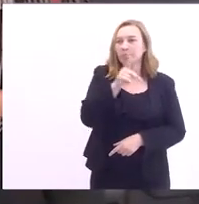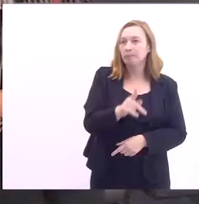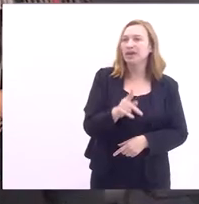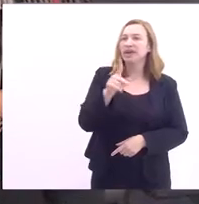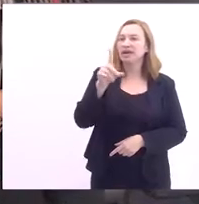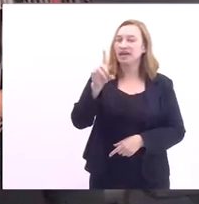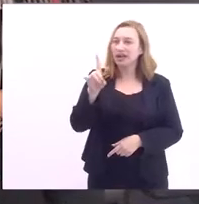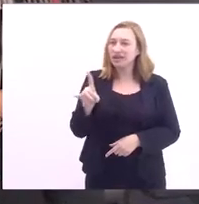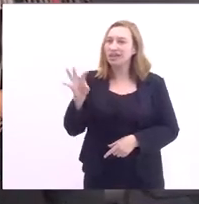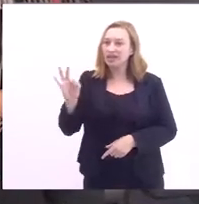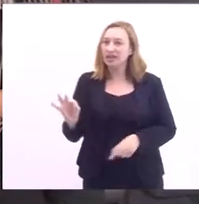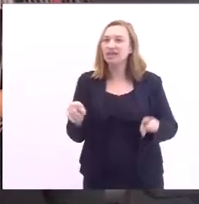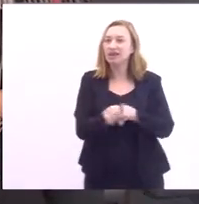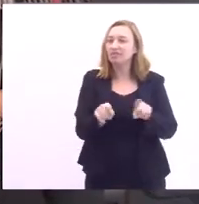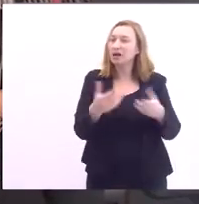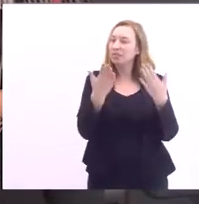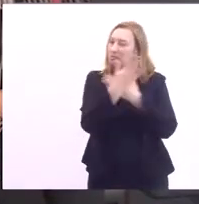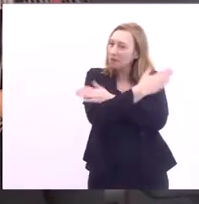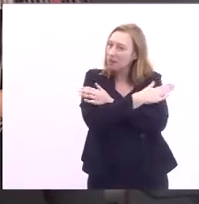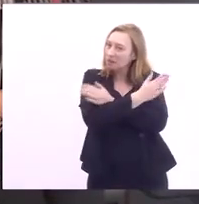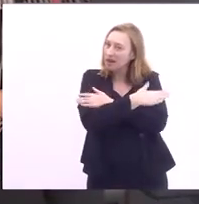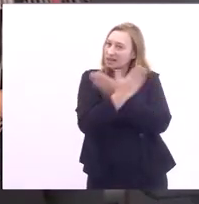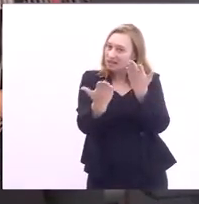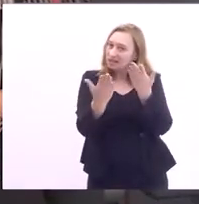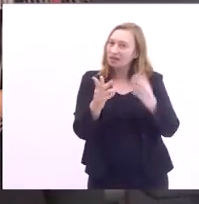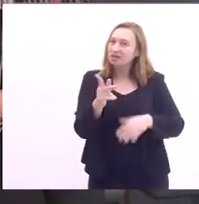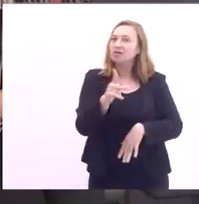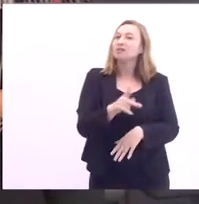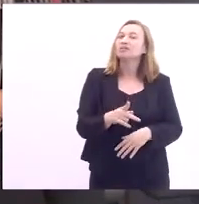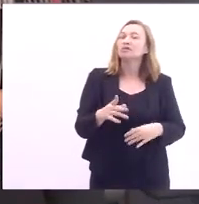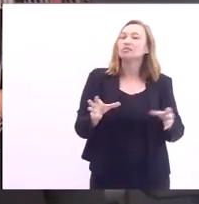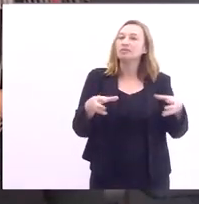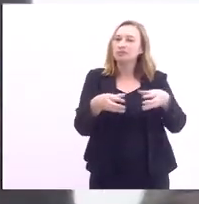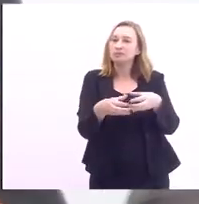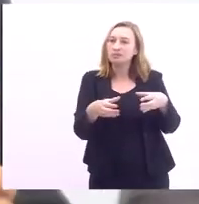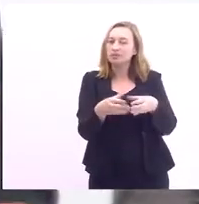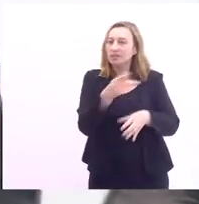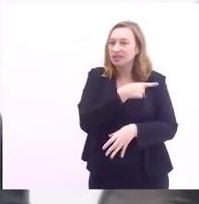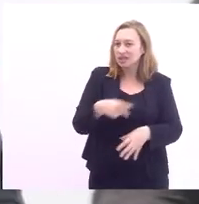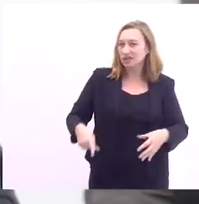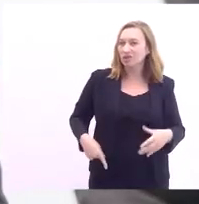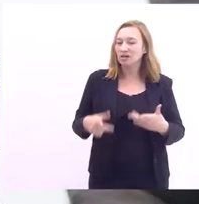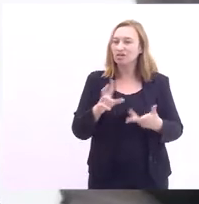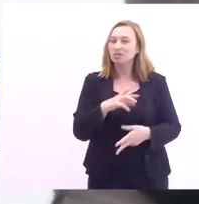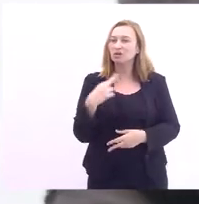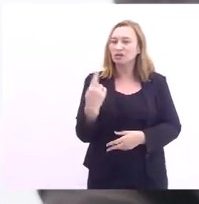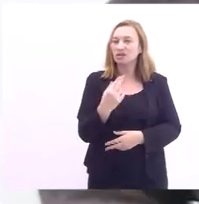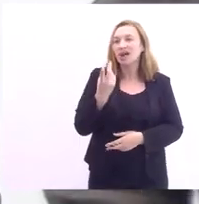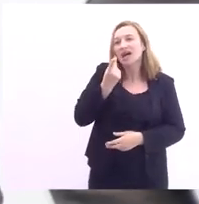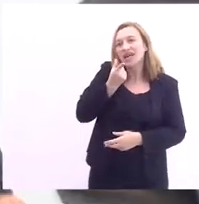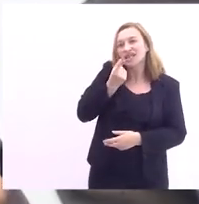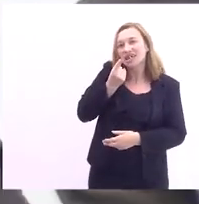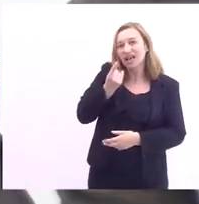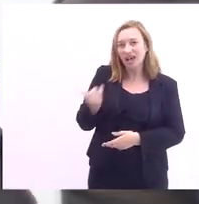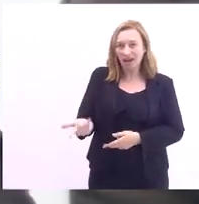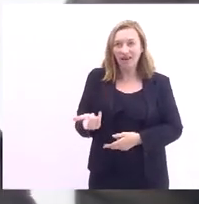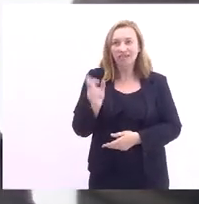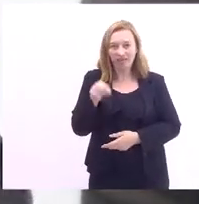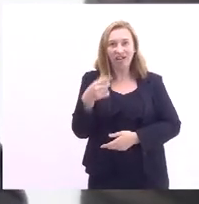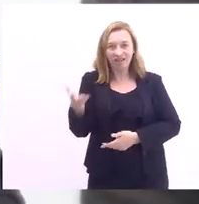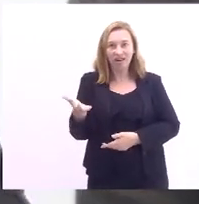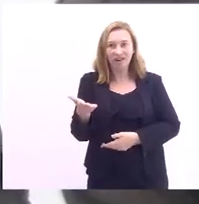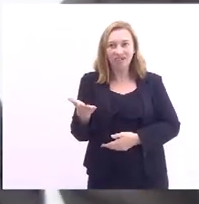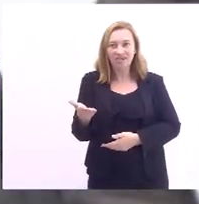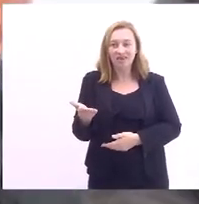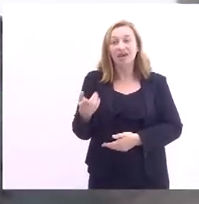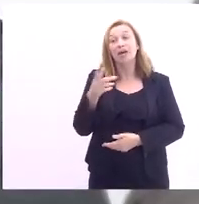um abraço para o presidente da comissão, né, deputado Leônidas Cristino, lá do nosso Ceará. Ceará traz na nossa